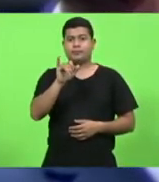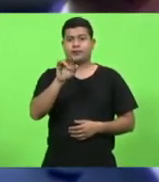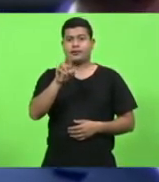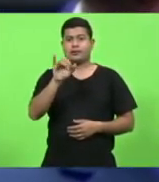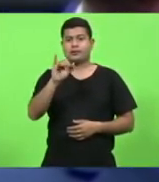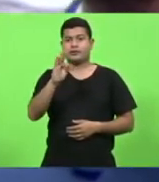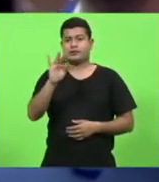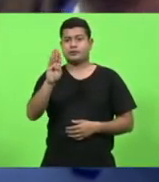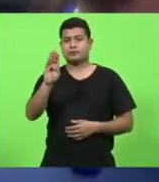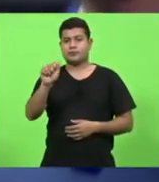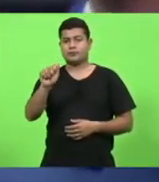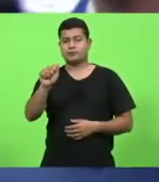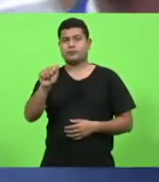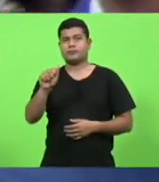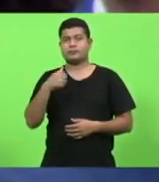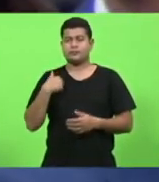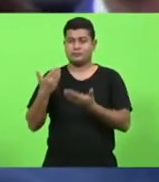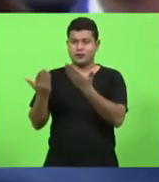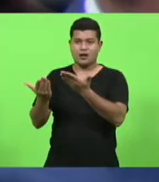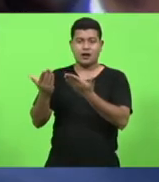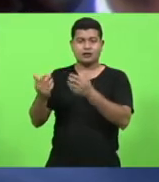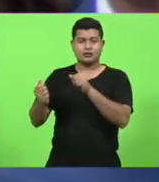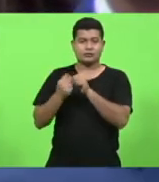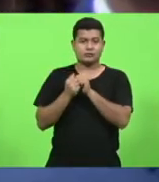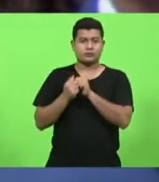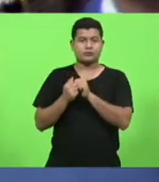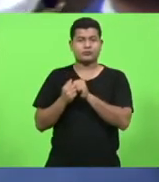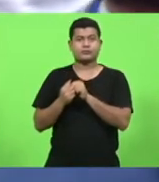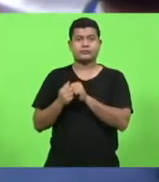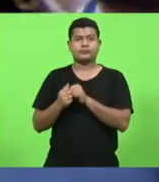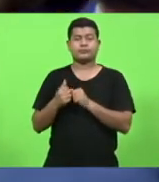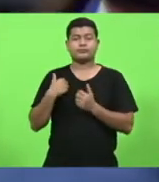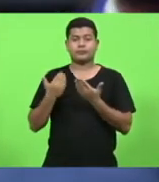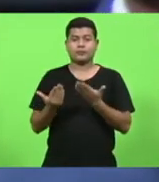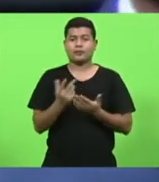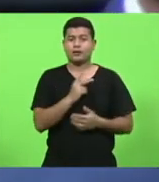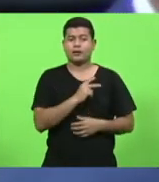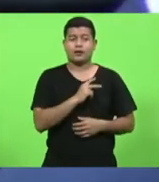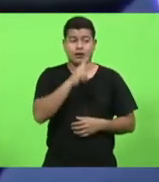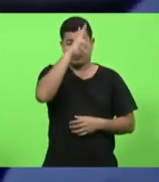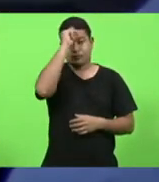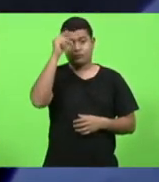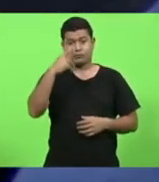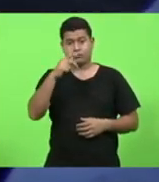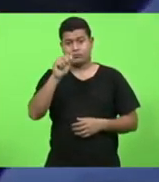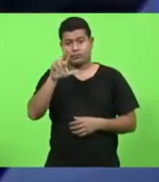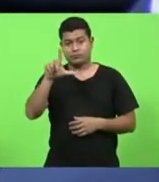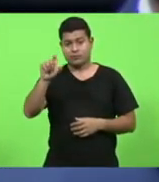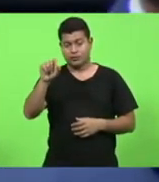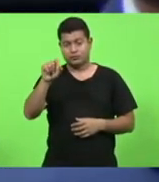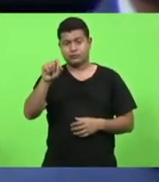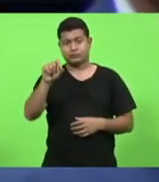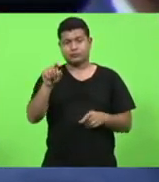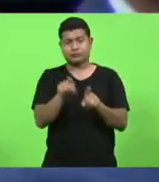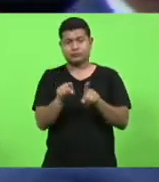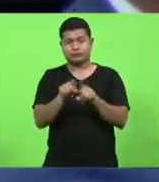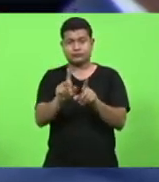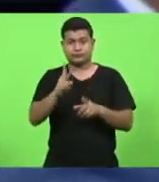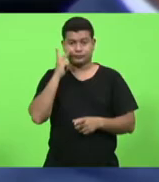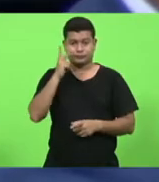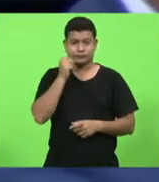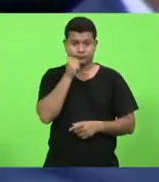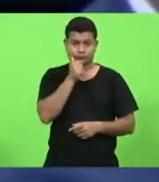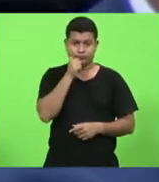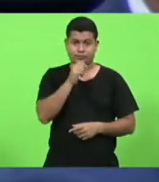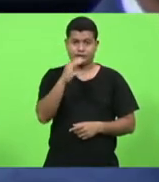Vejo aí na Paulinha. Lateral, né? O nosso prefeito Paulo José Deites, a vereadora Cleusa